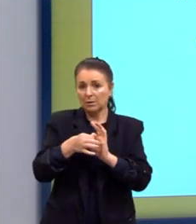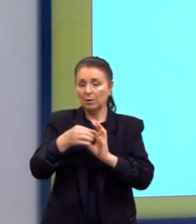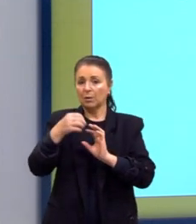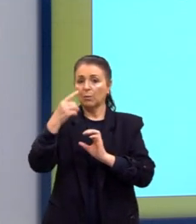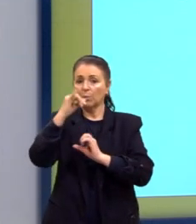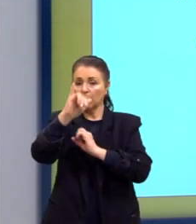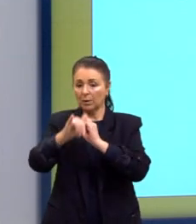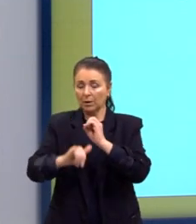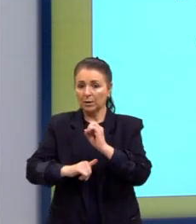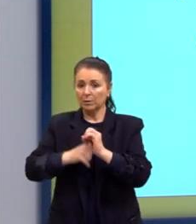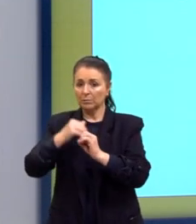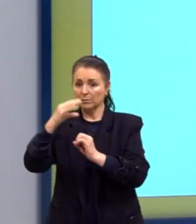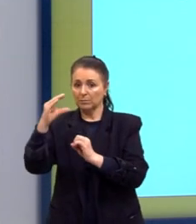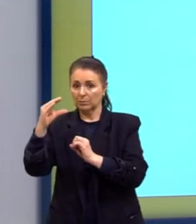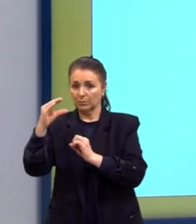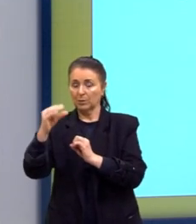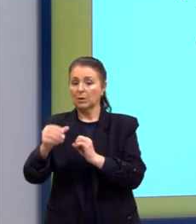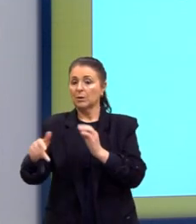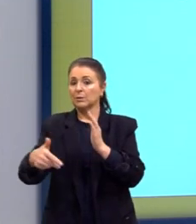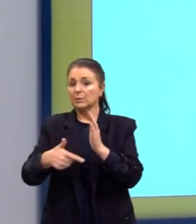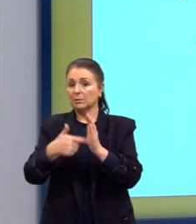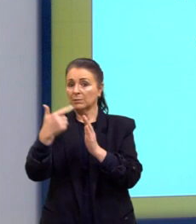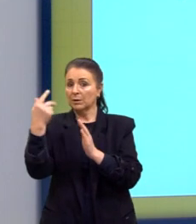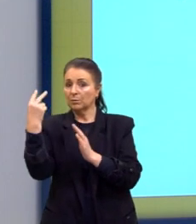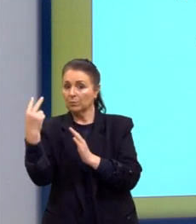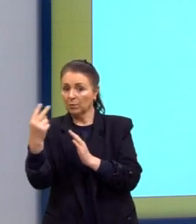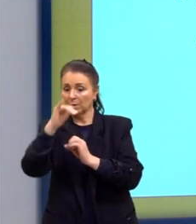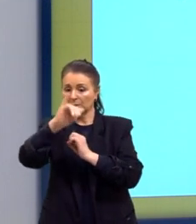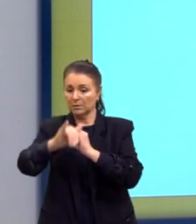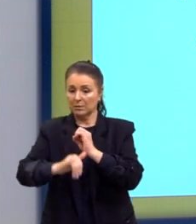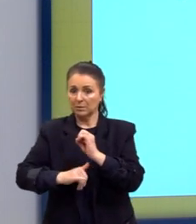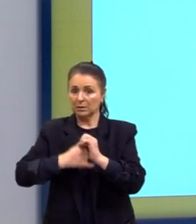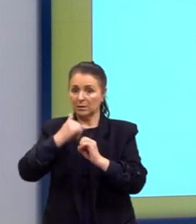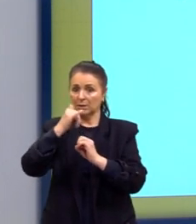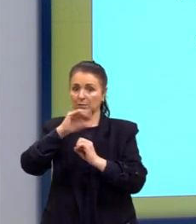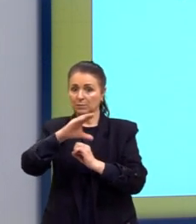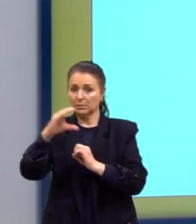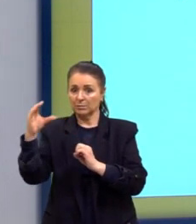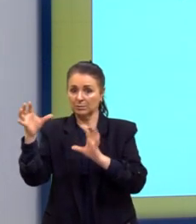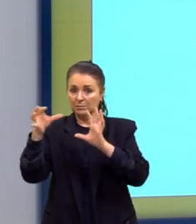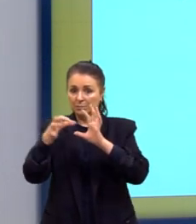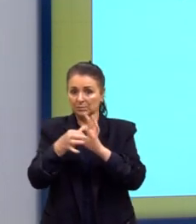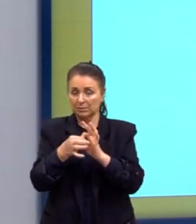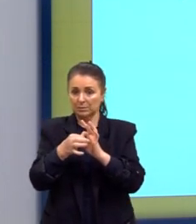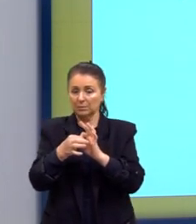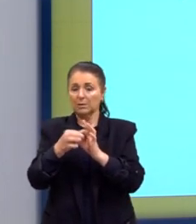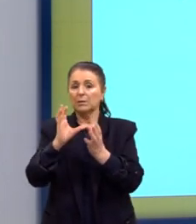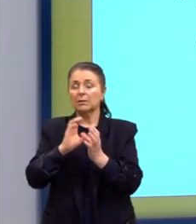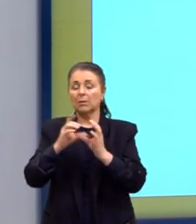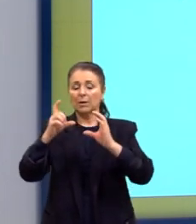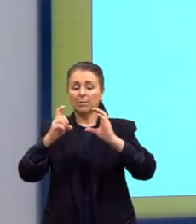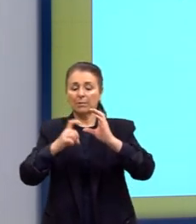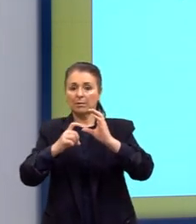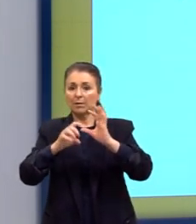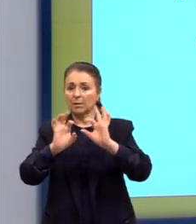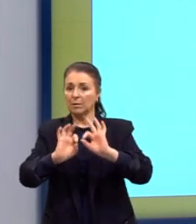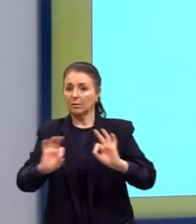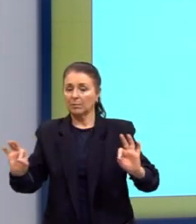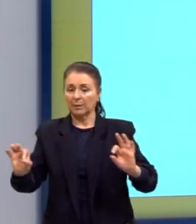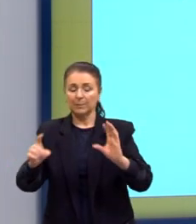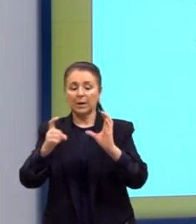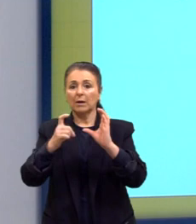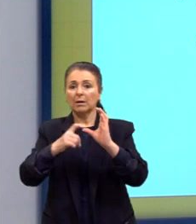carbono secundário que tem dois átomos de carbono ligados a este carbono tá então é uma cadeia normal e ramificada